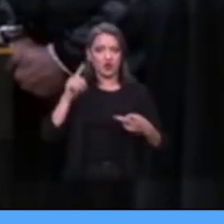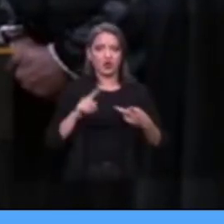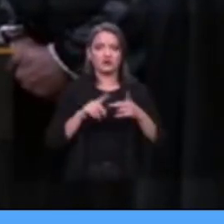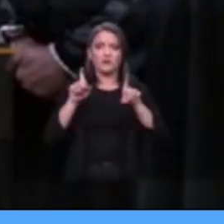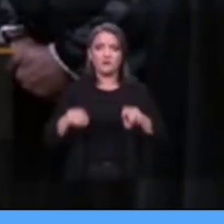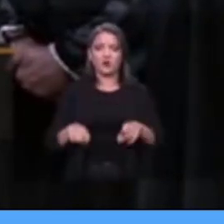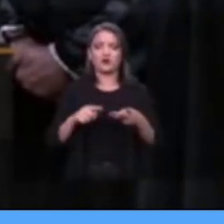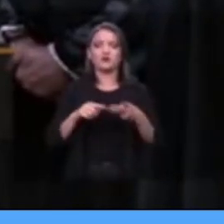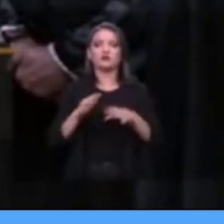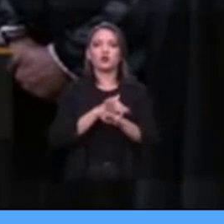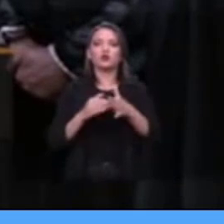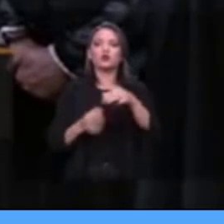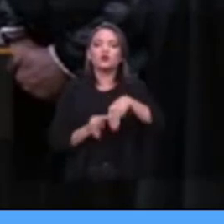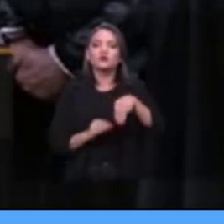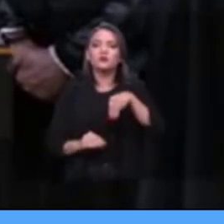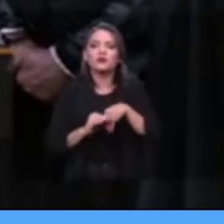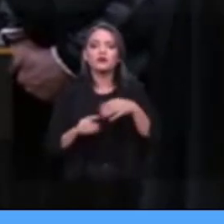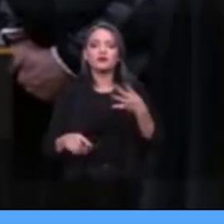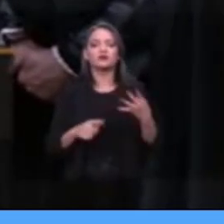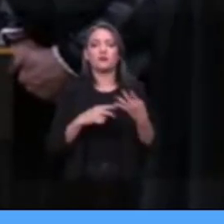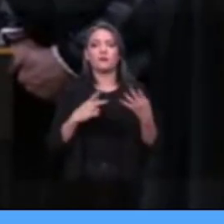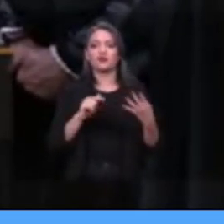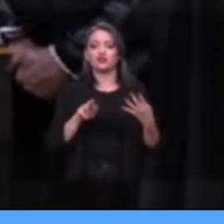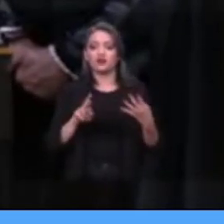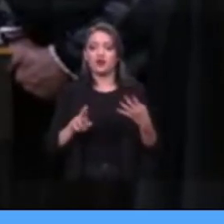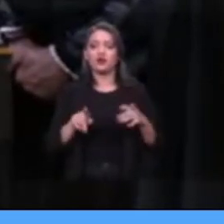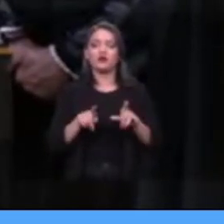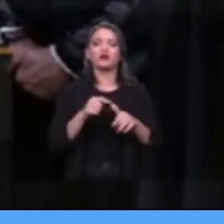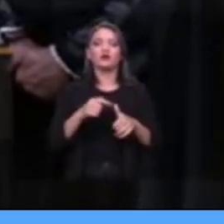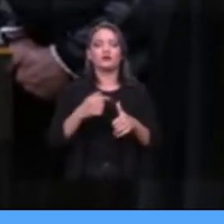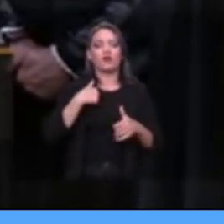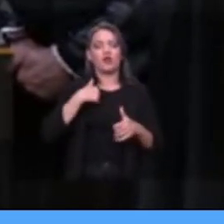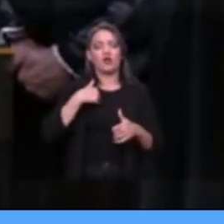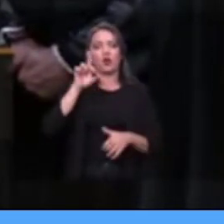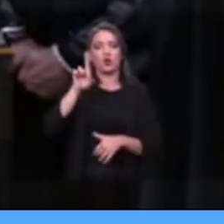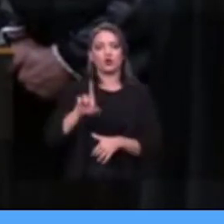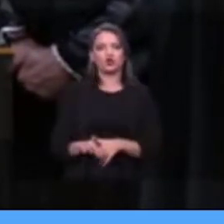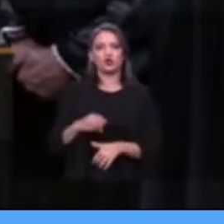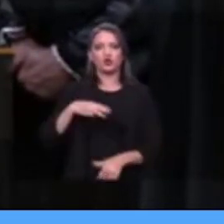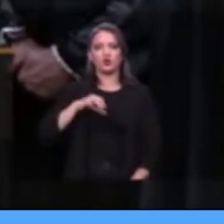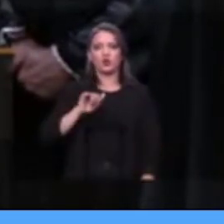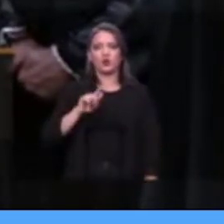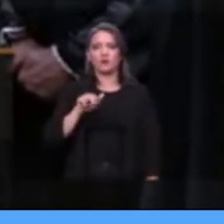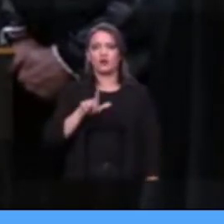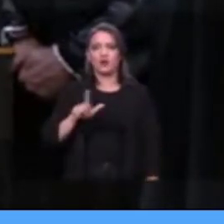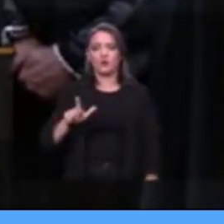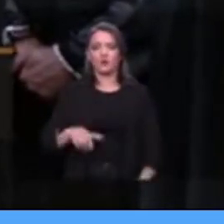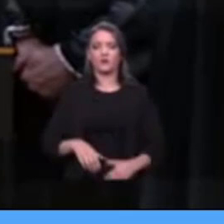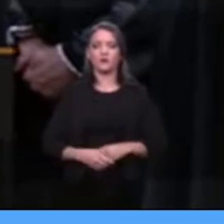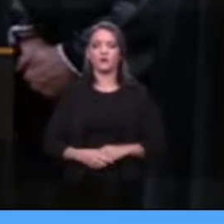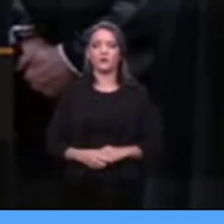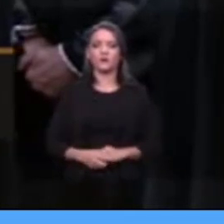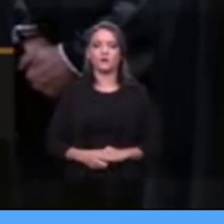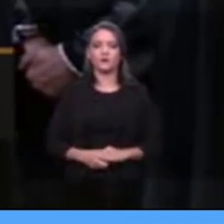da corte, pelo senhor procurador-geral da República e por mim, Miguel Piazzi, diretor-geral da secretaria.